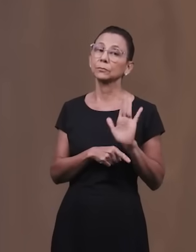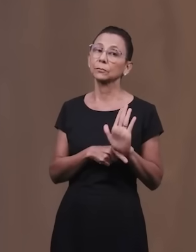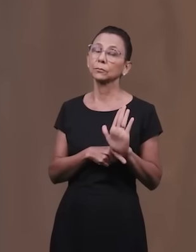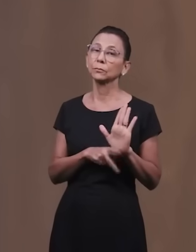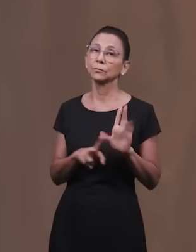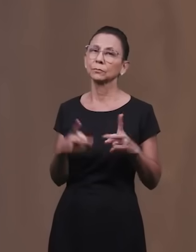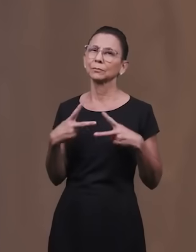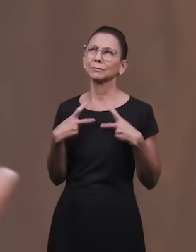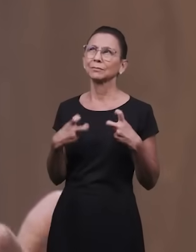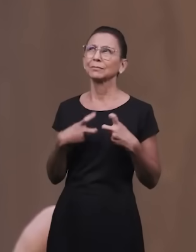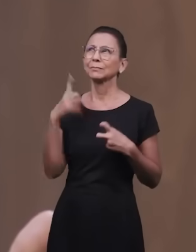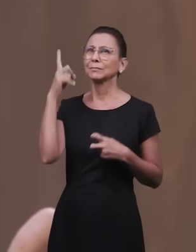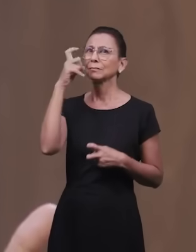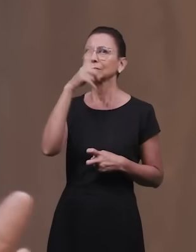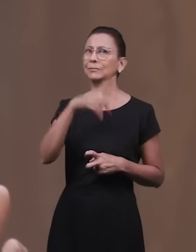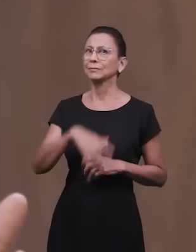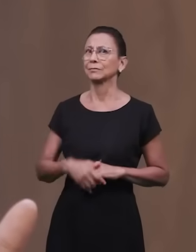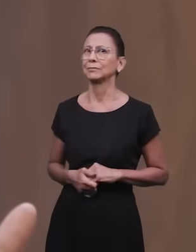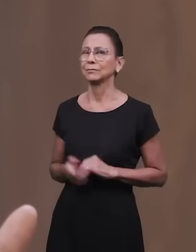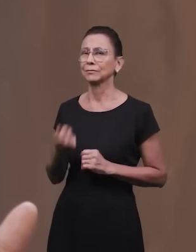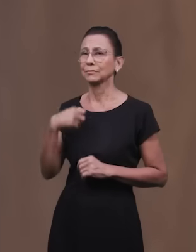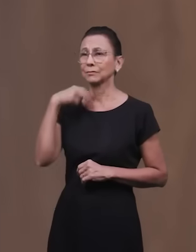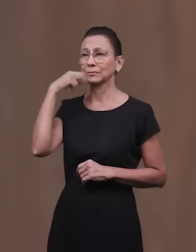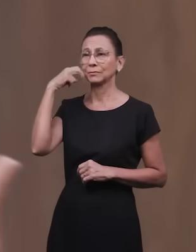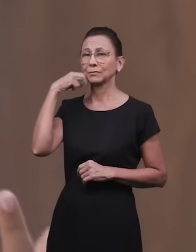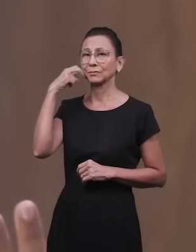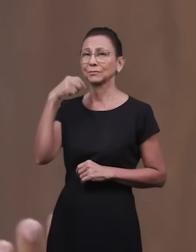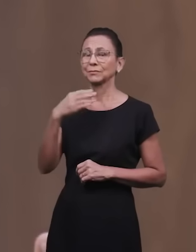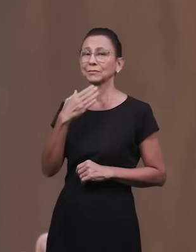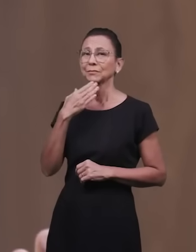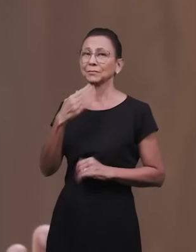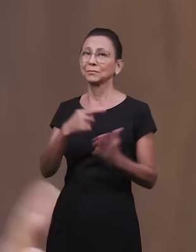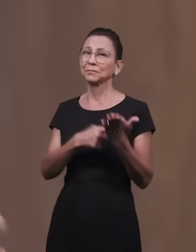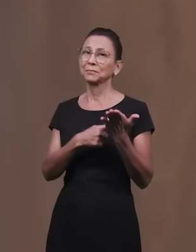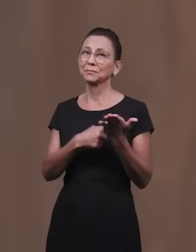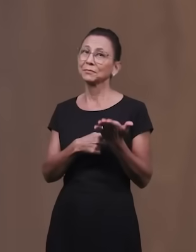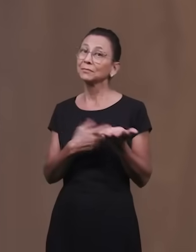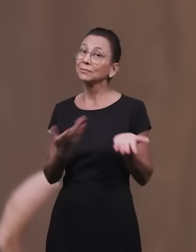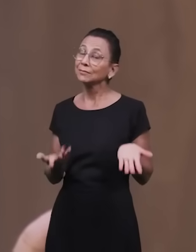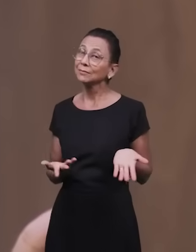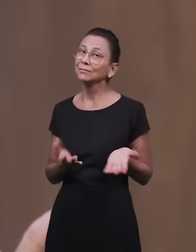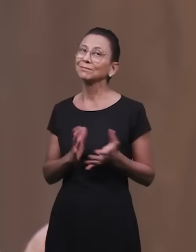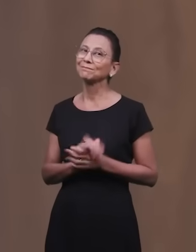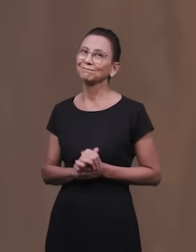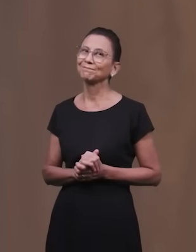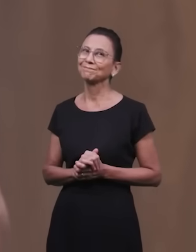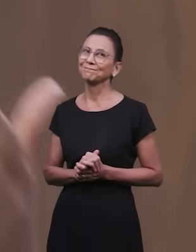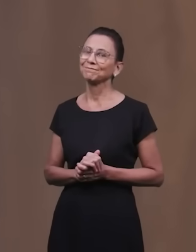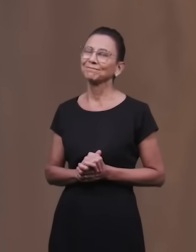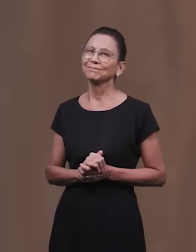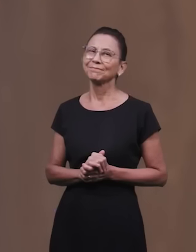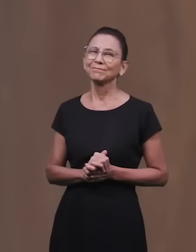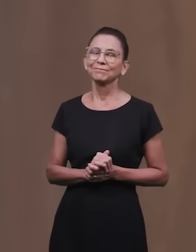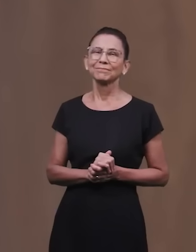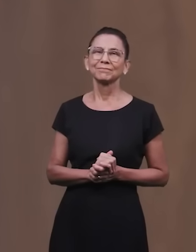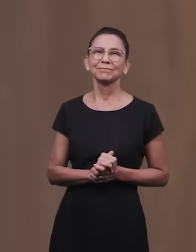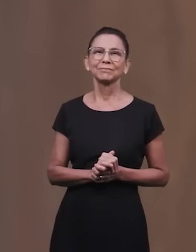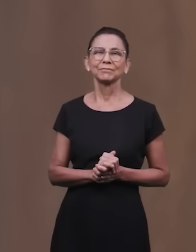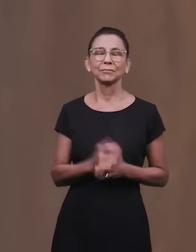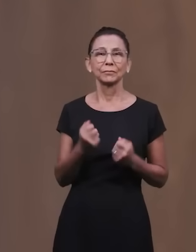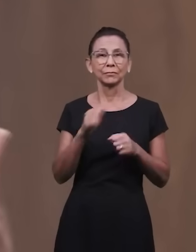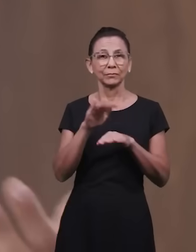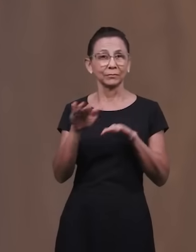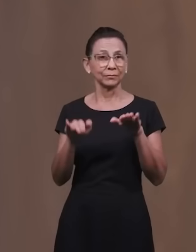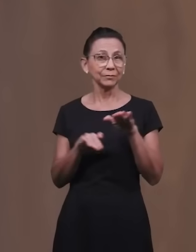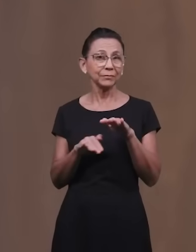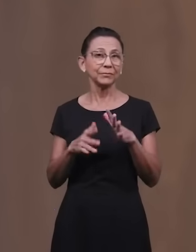procurar ajuda sempre que perceber que está sendo difícil, não se envergonhe disso. Pedir ajuda é uma virtude. E